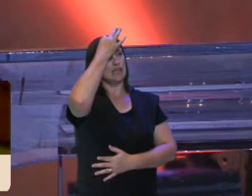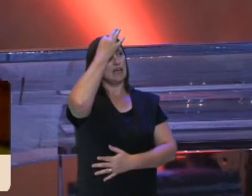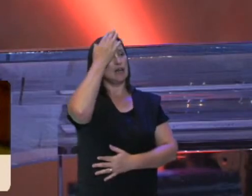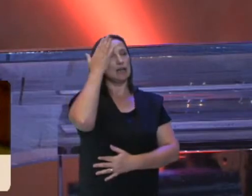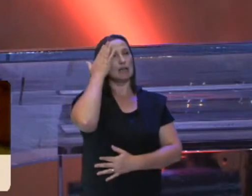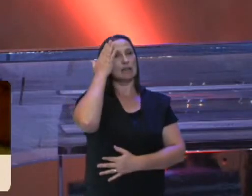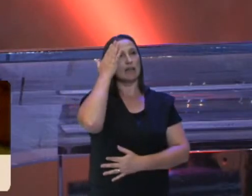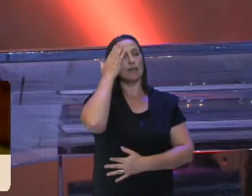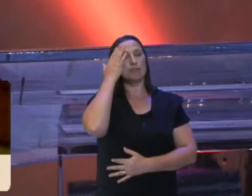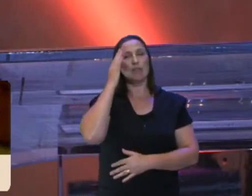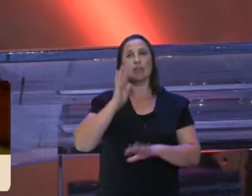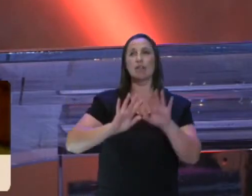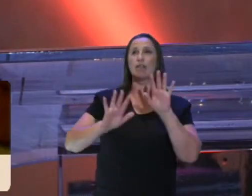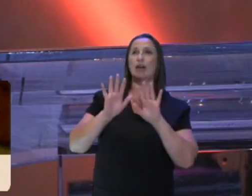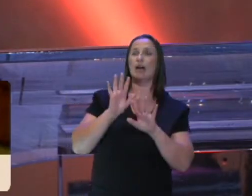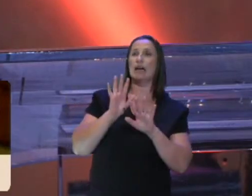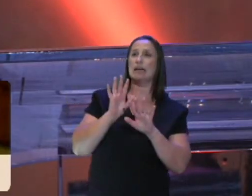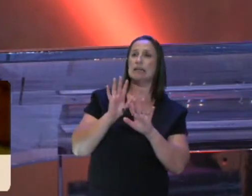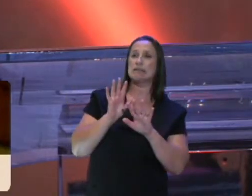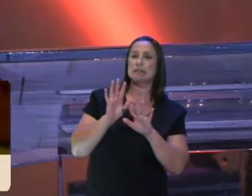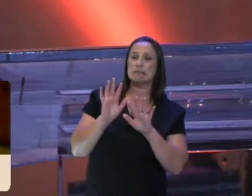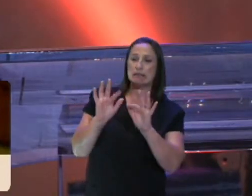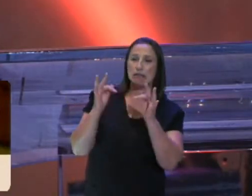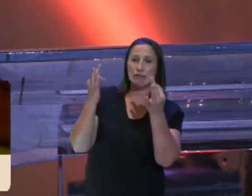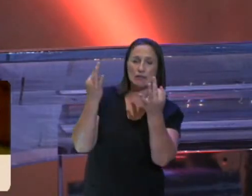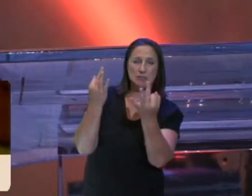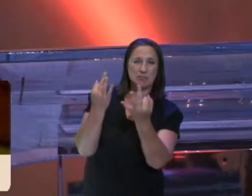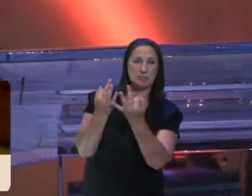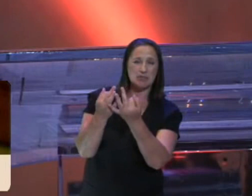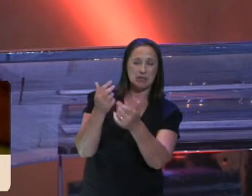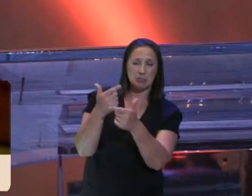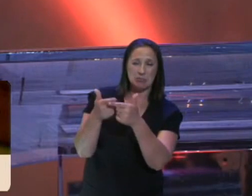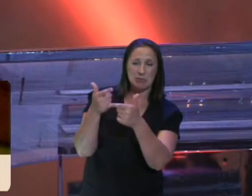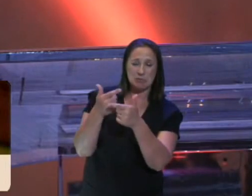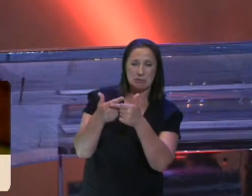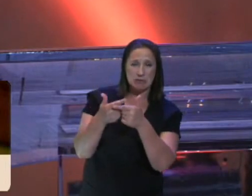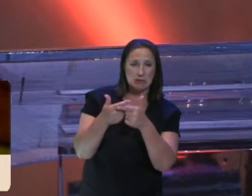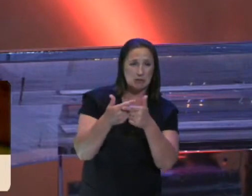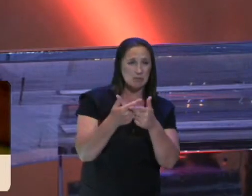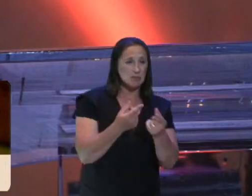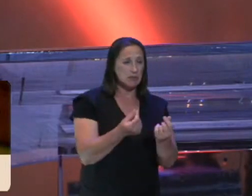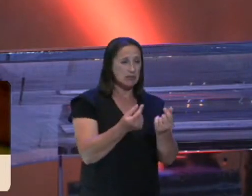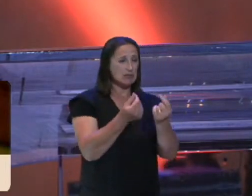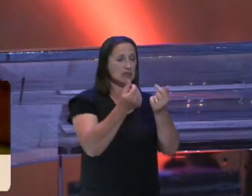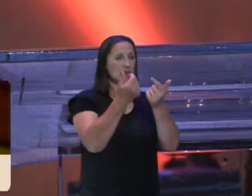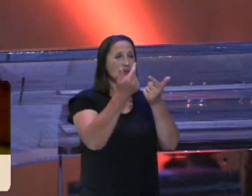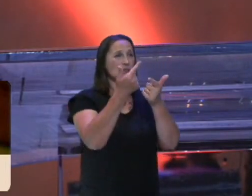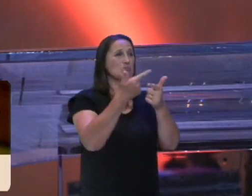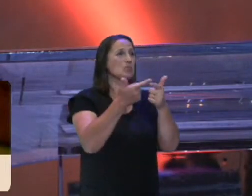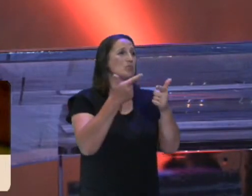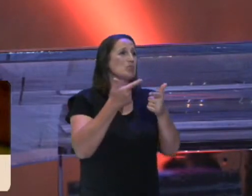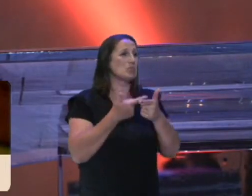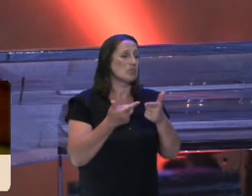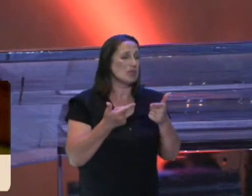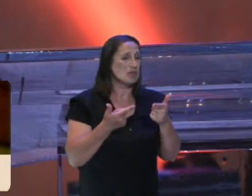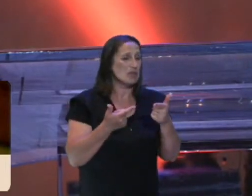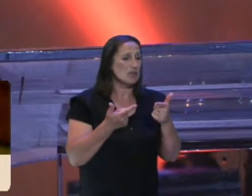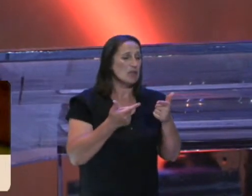situações familiares, olhando para questões financeiras, para as questões